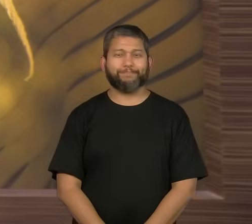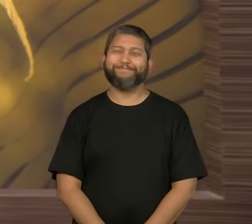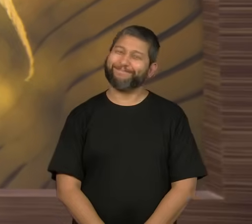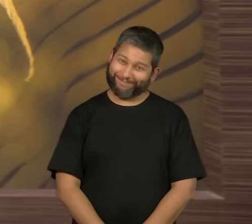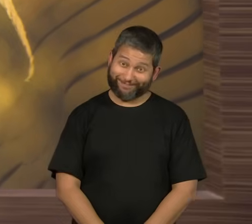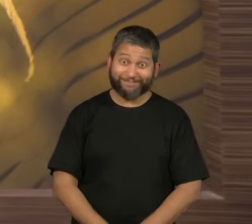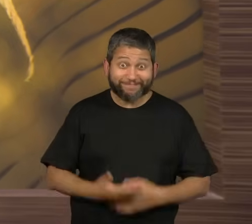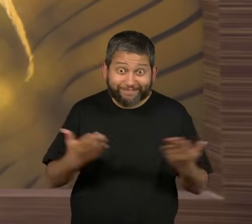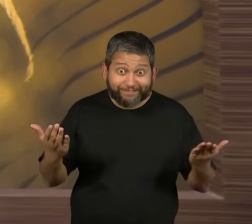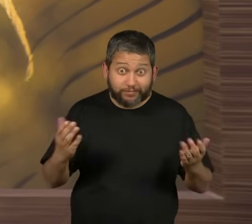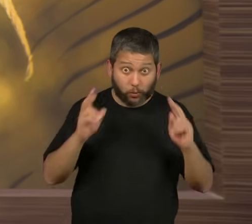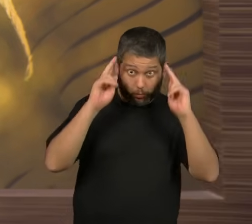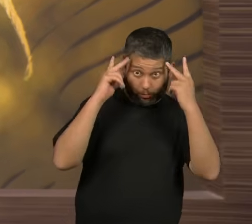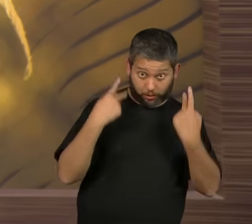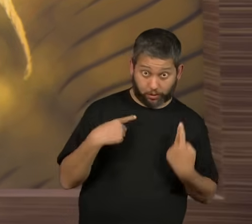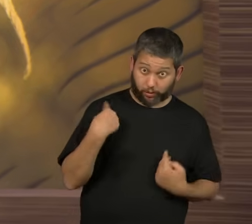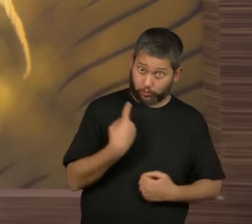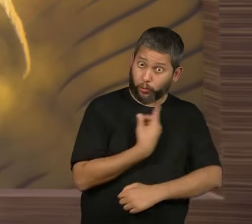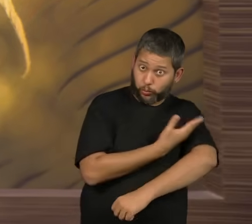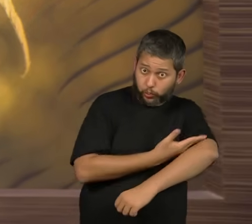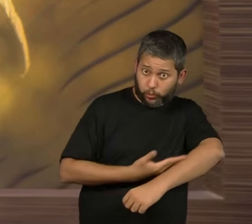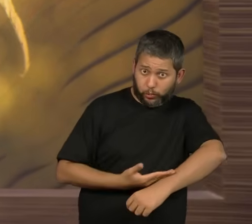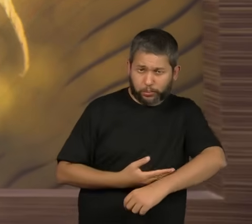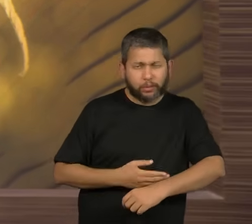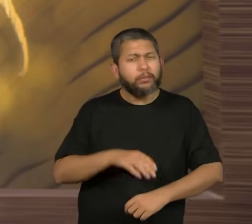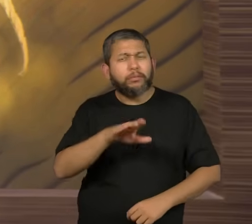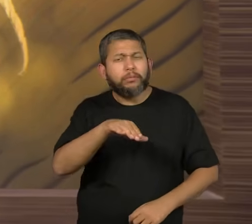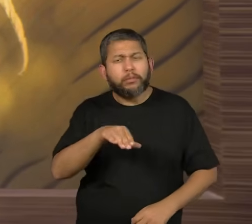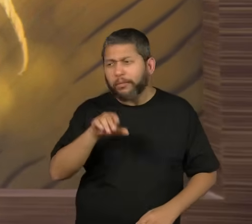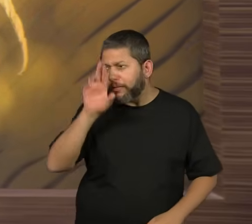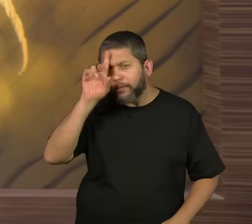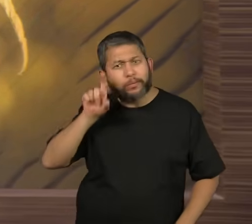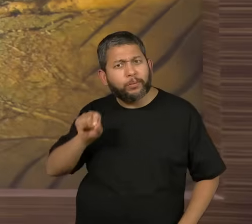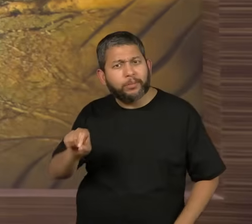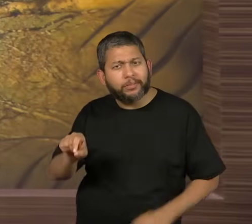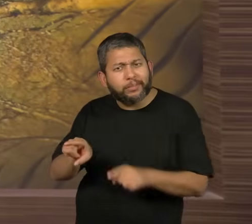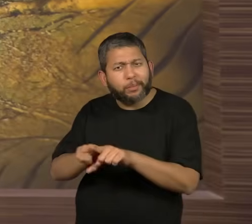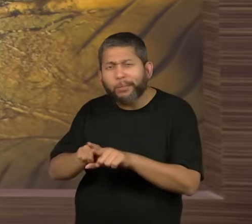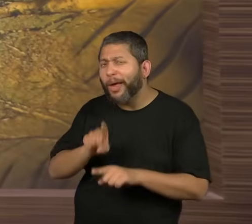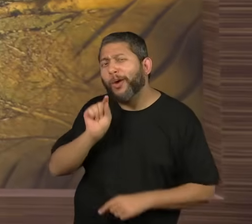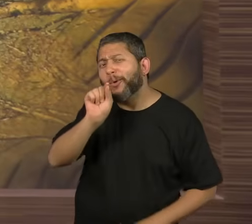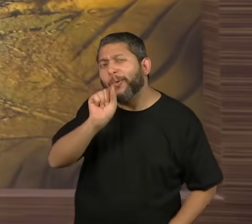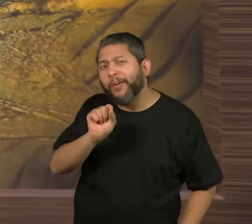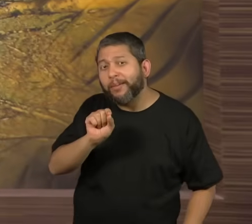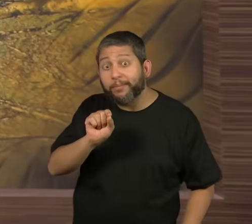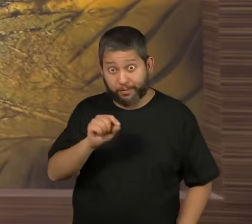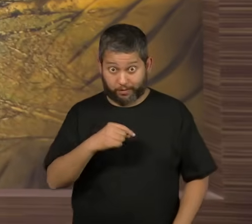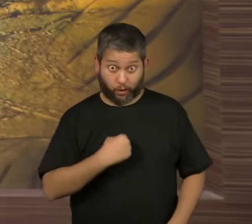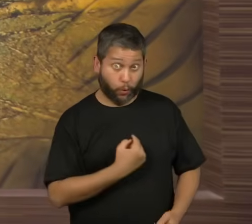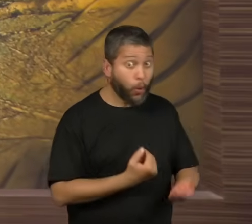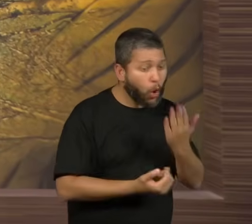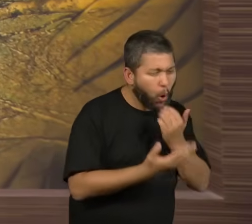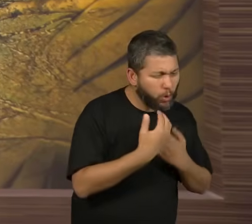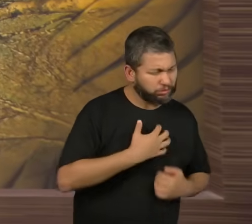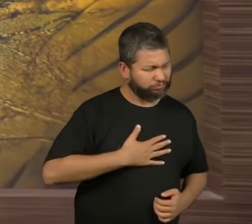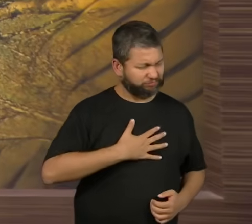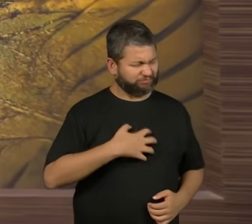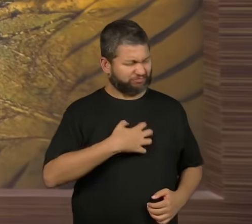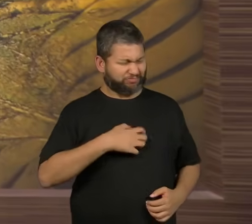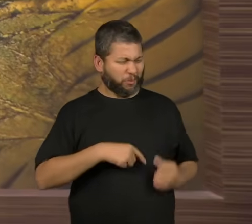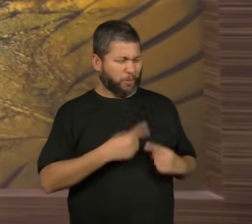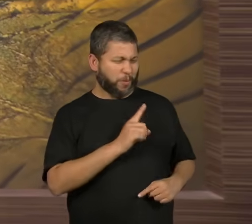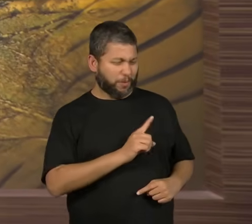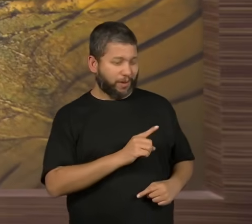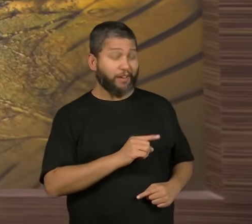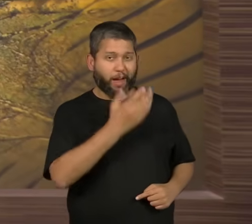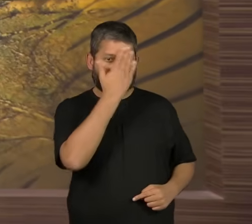Assim como os seres humanos, as formigas são capazes de reconhecer substâncias que podem fazer mal a elas. É a chamada